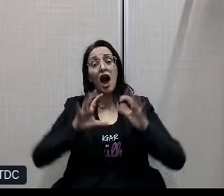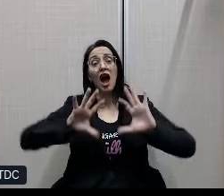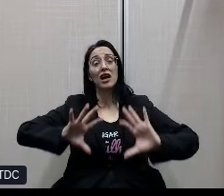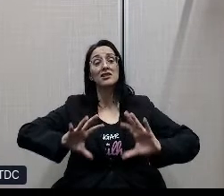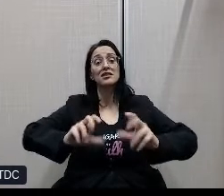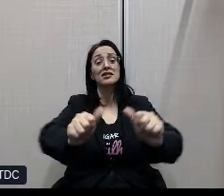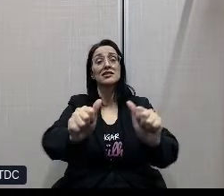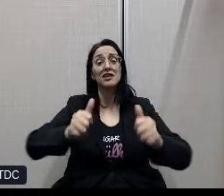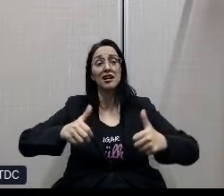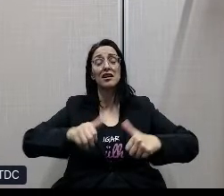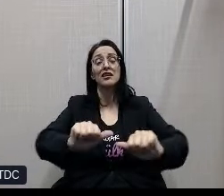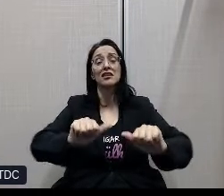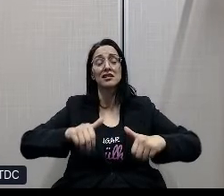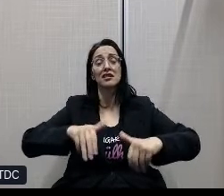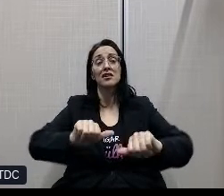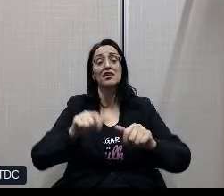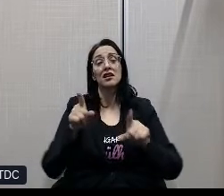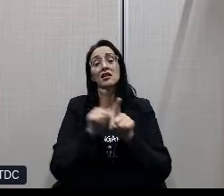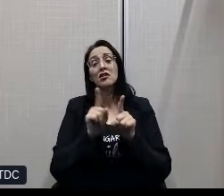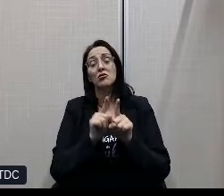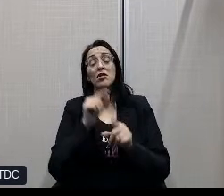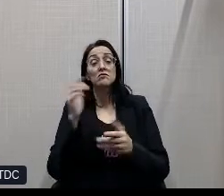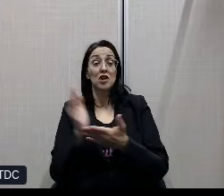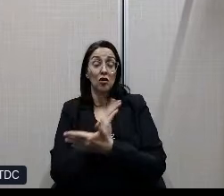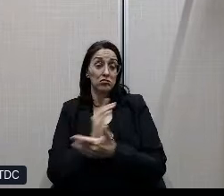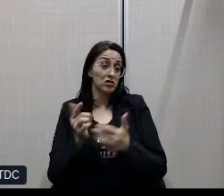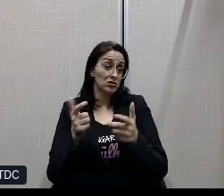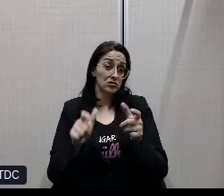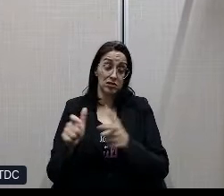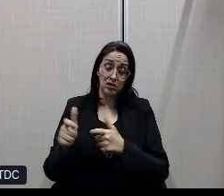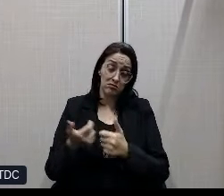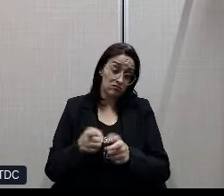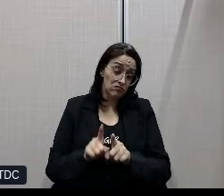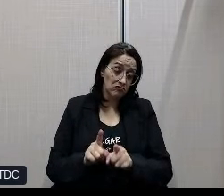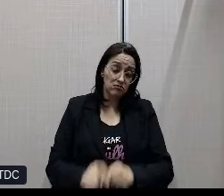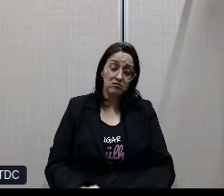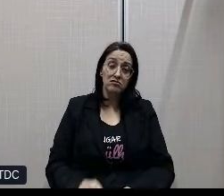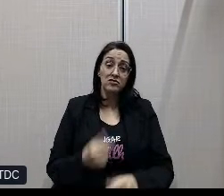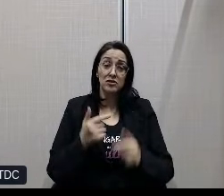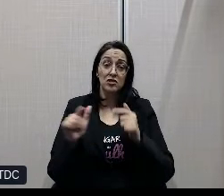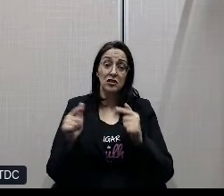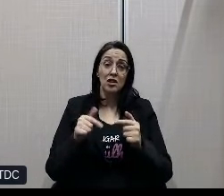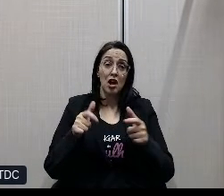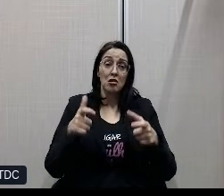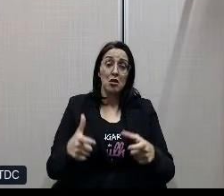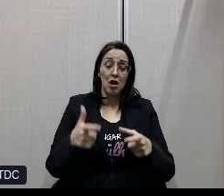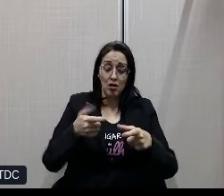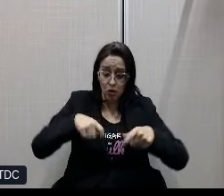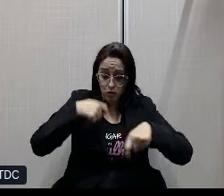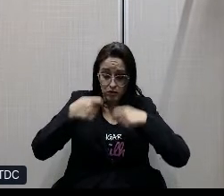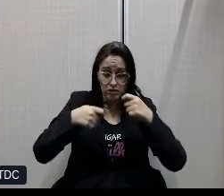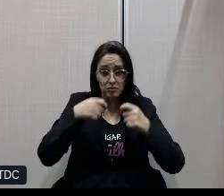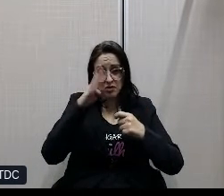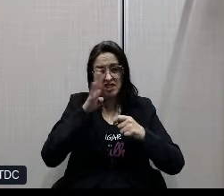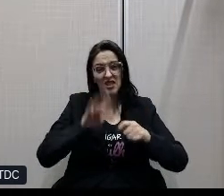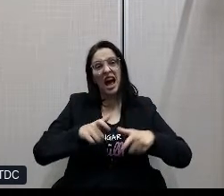que as comidas industrializadas elas dominaram o mercado, nem podemos dizer mais que o prato brasileiro está predominando. Esse fenômeno